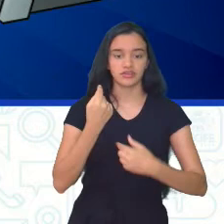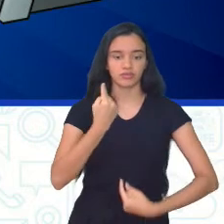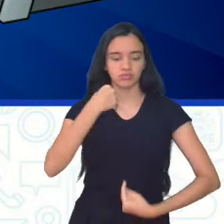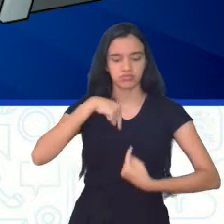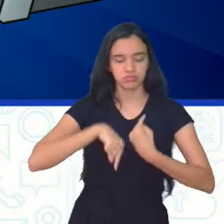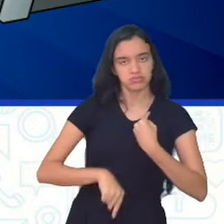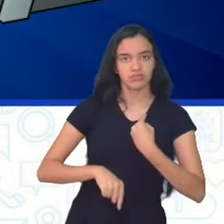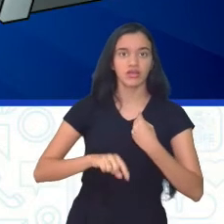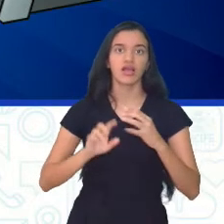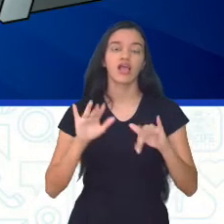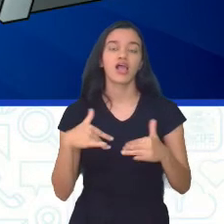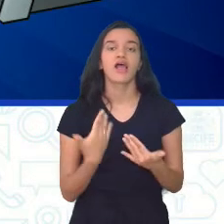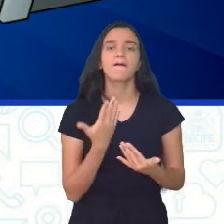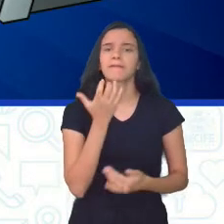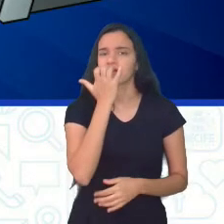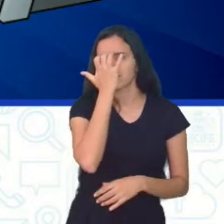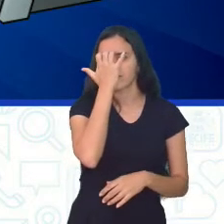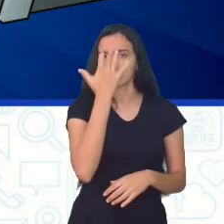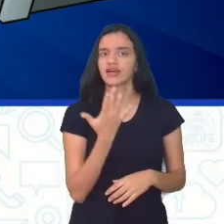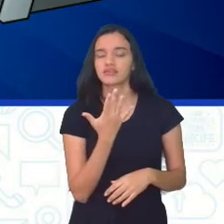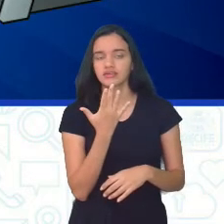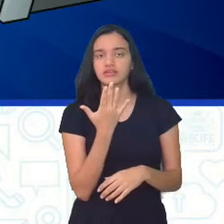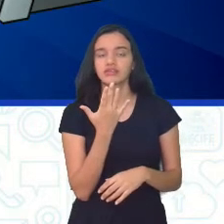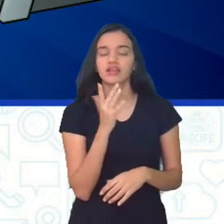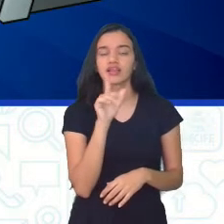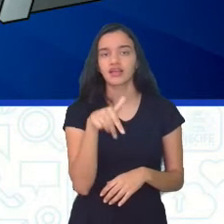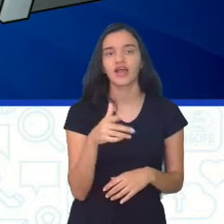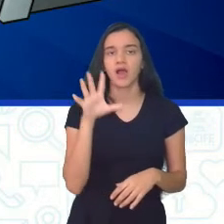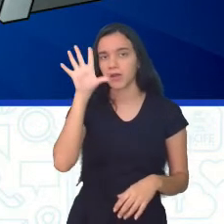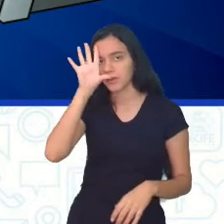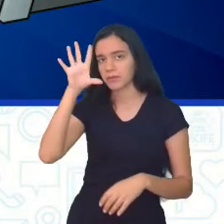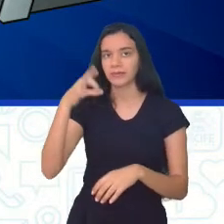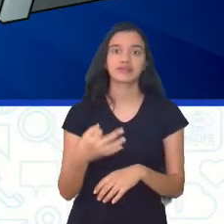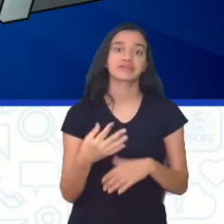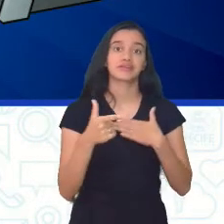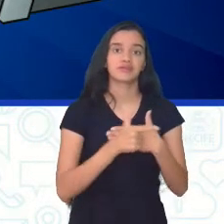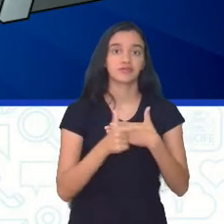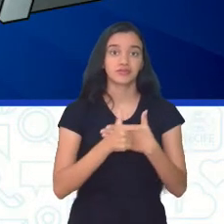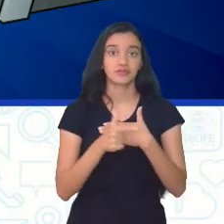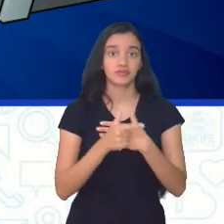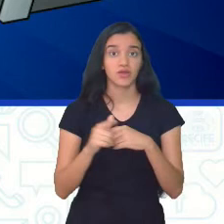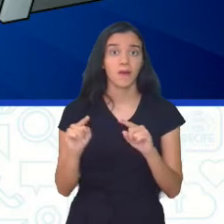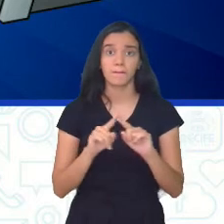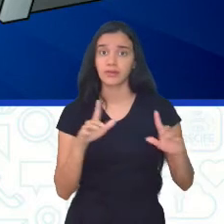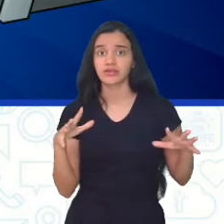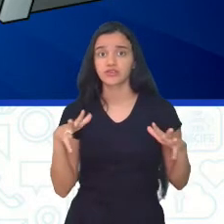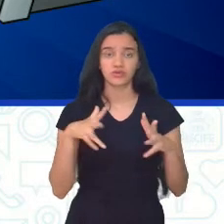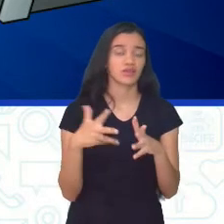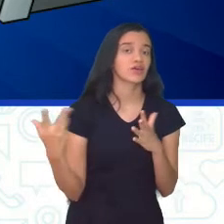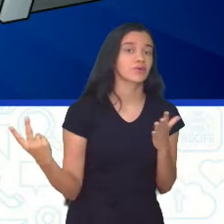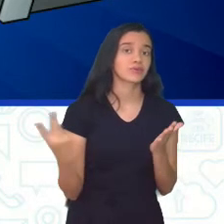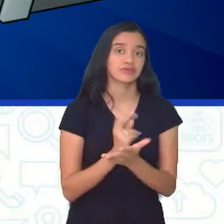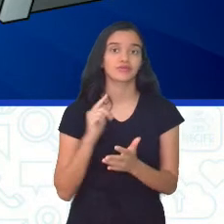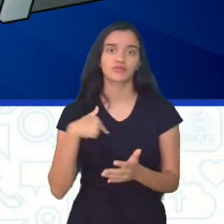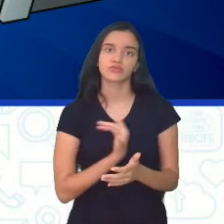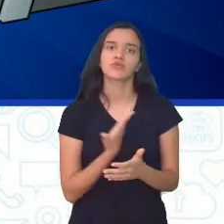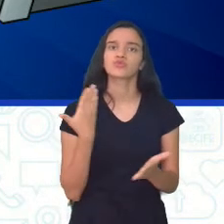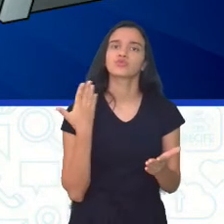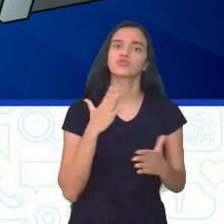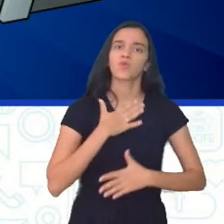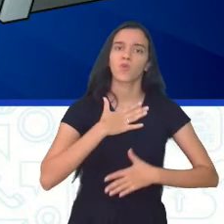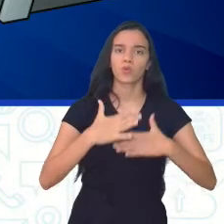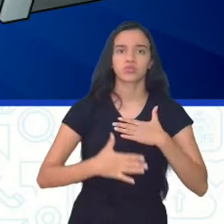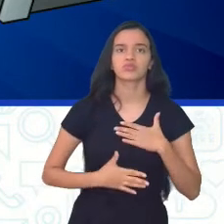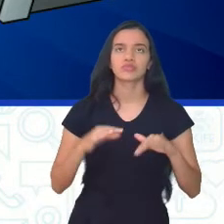gente dividiu aí para facilitar a compreensão das funções. Mas tudo isso está acontecendo no nosso corpo,